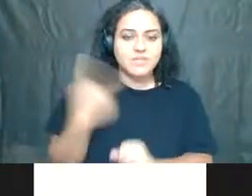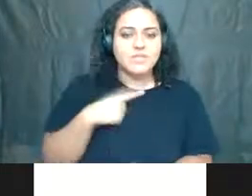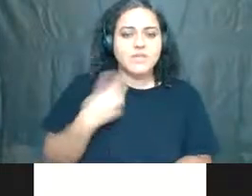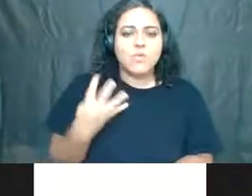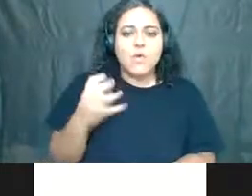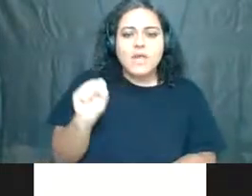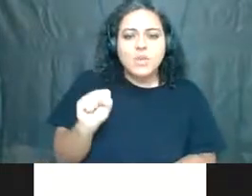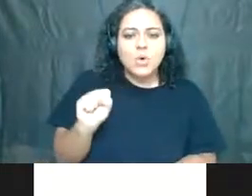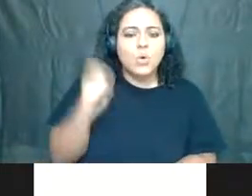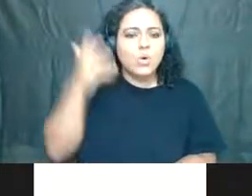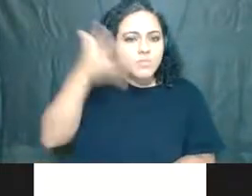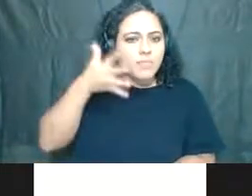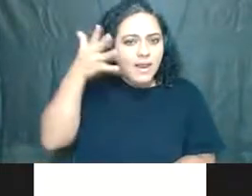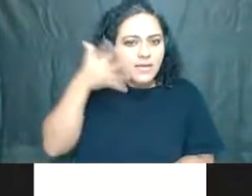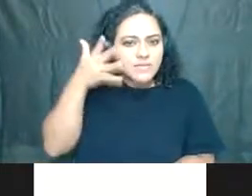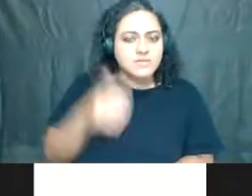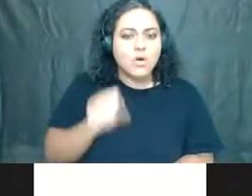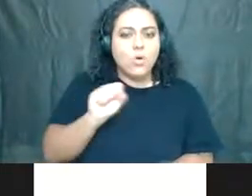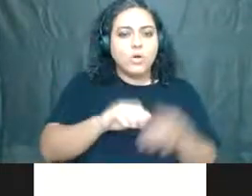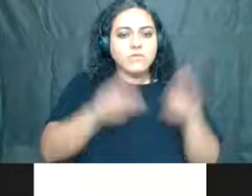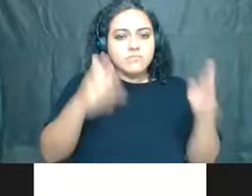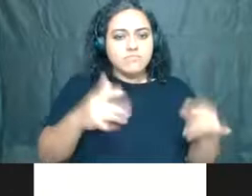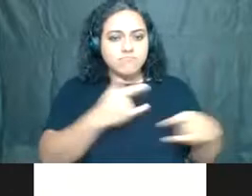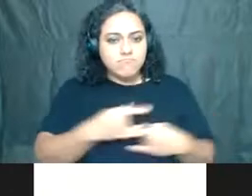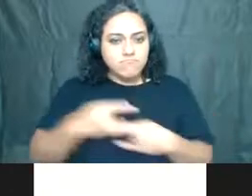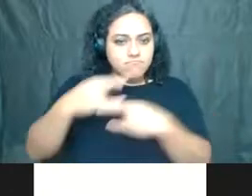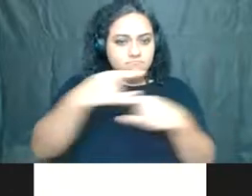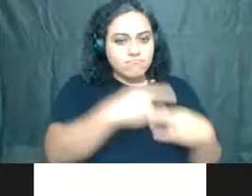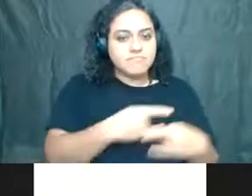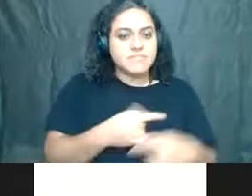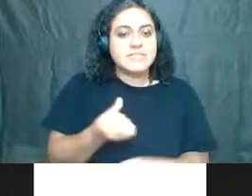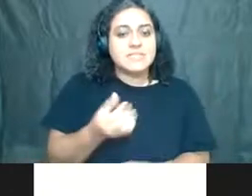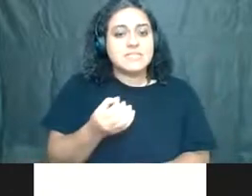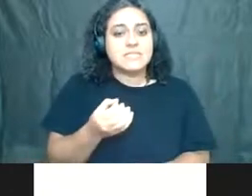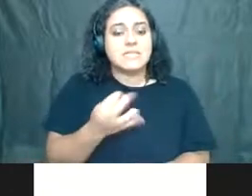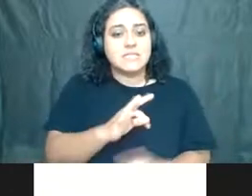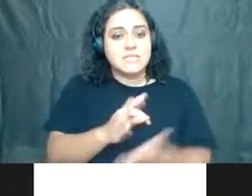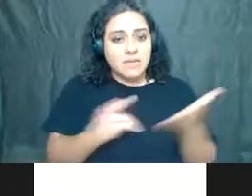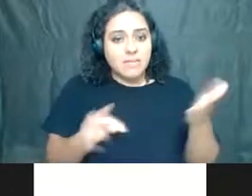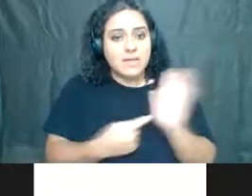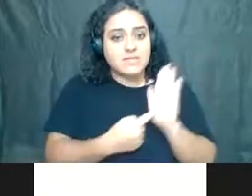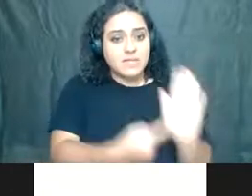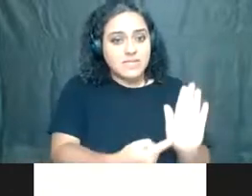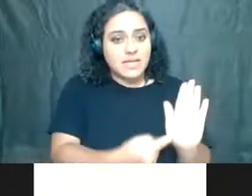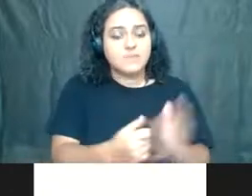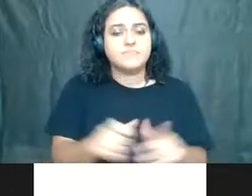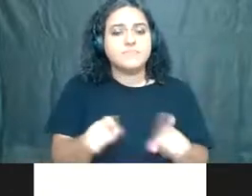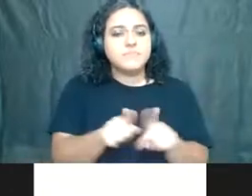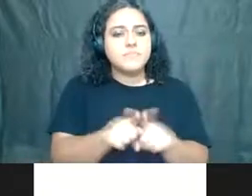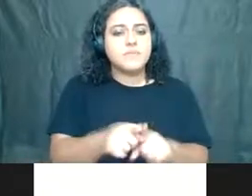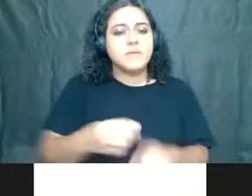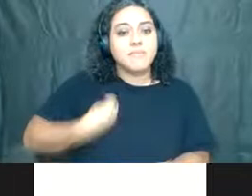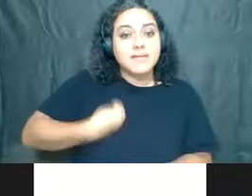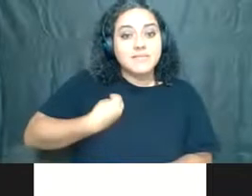palestras, foram 8 mesas redondas, em torno de 60 trabalhos apresentados, e envolvidos nós tivemos